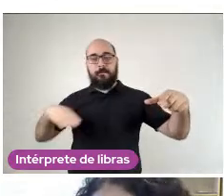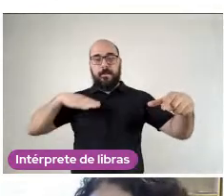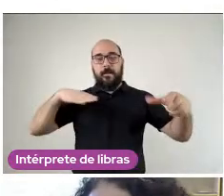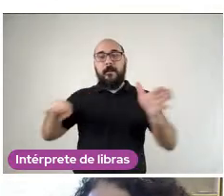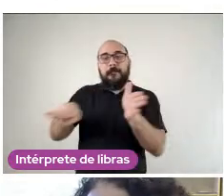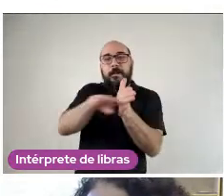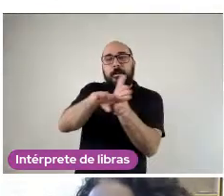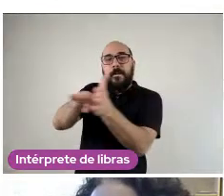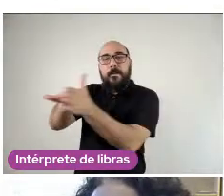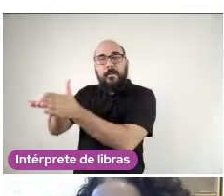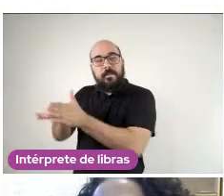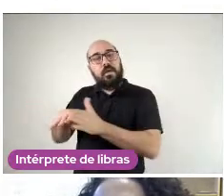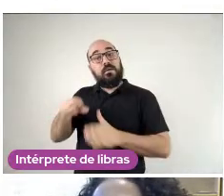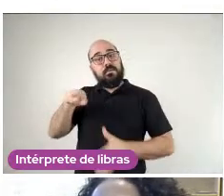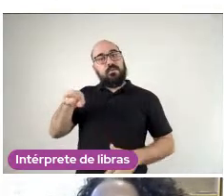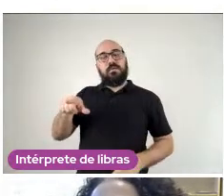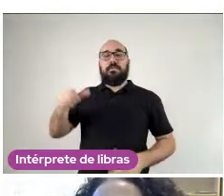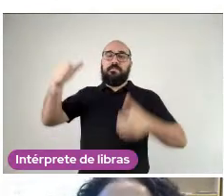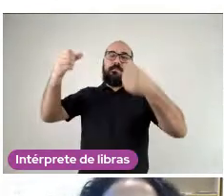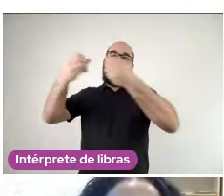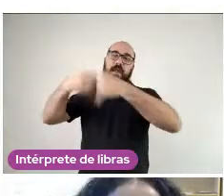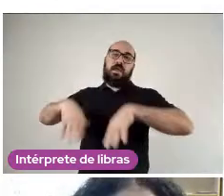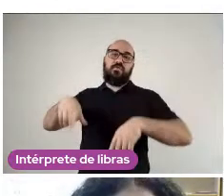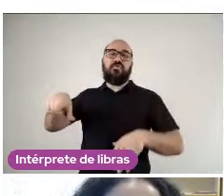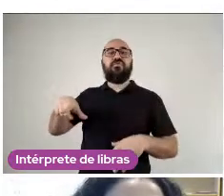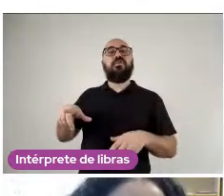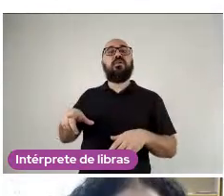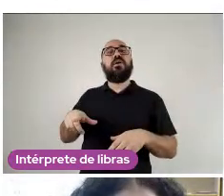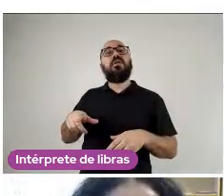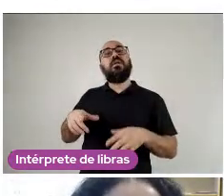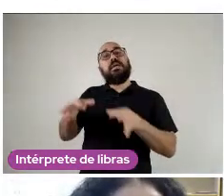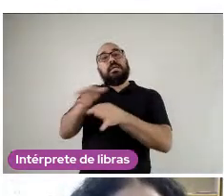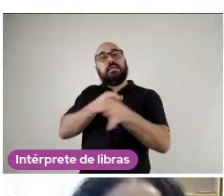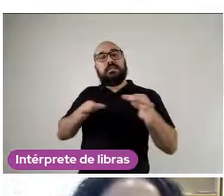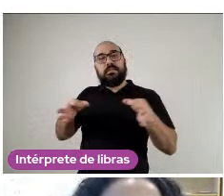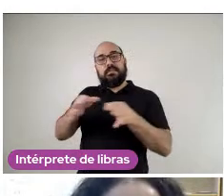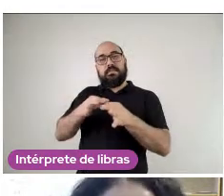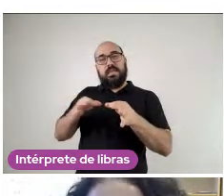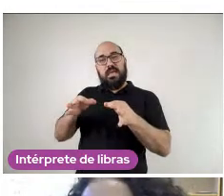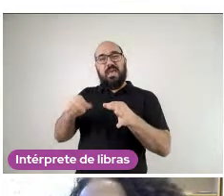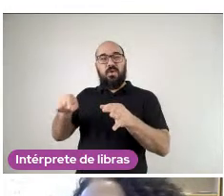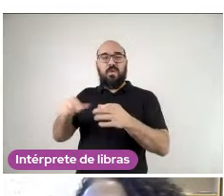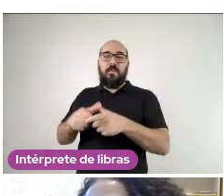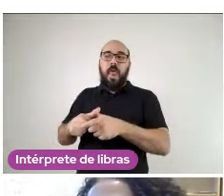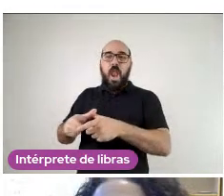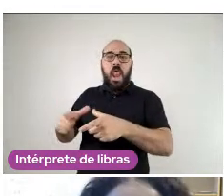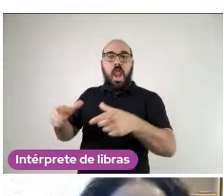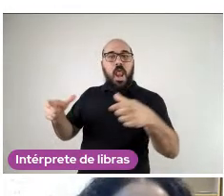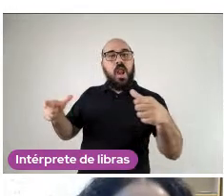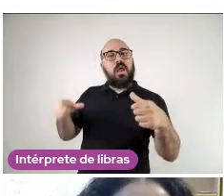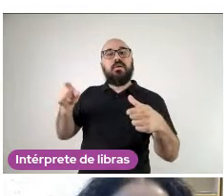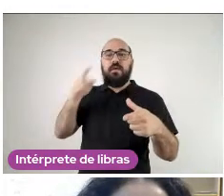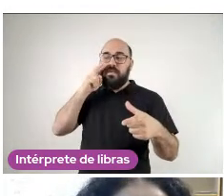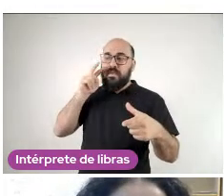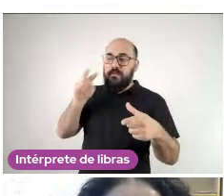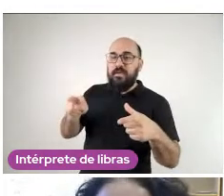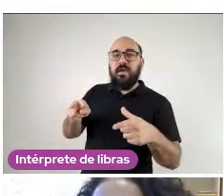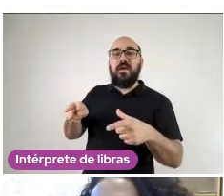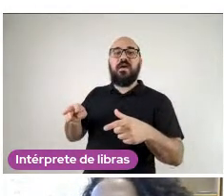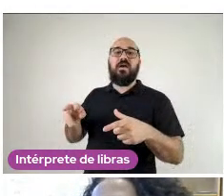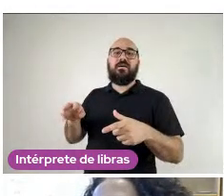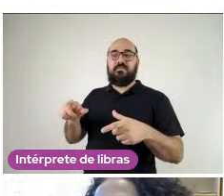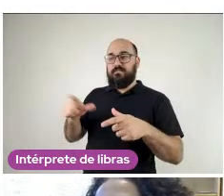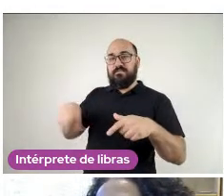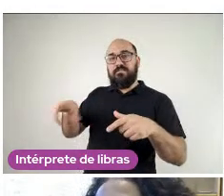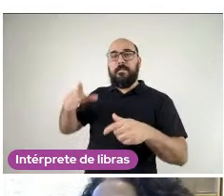favorecer o acúmulo de células, né? Que podem, de microalgas, que podem formar uma floração de algas